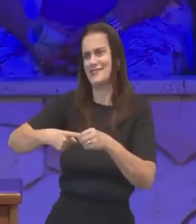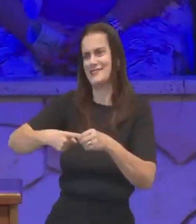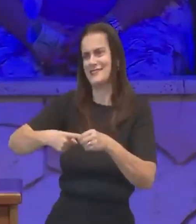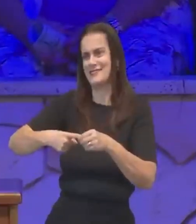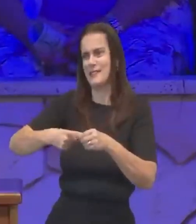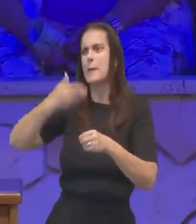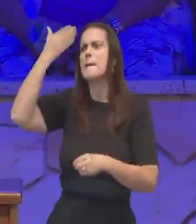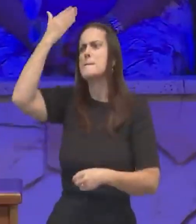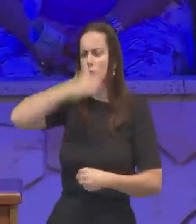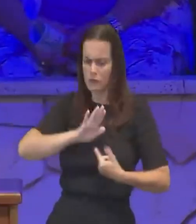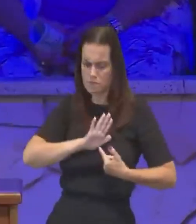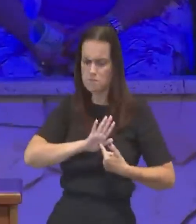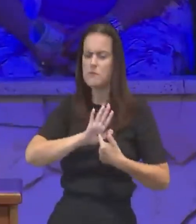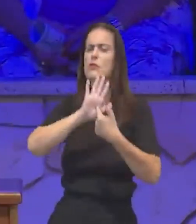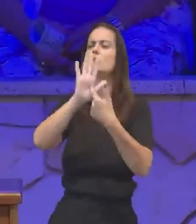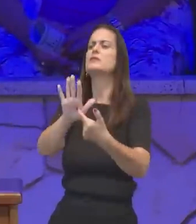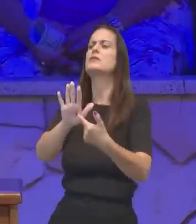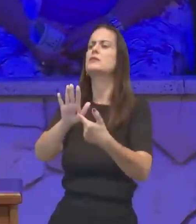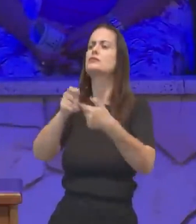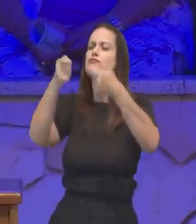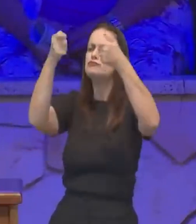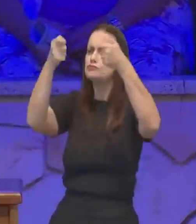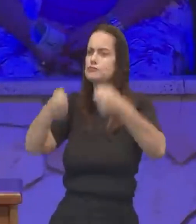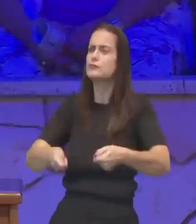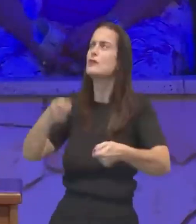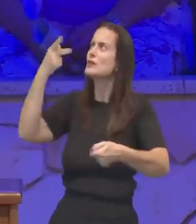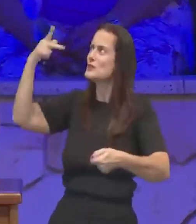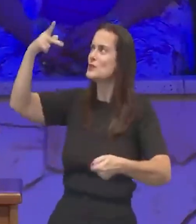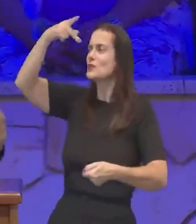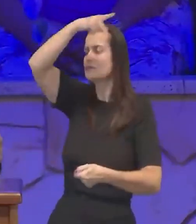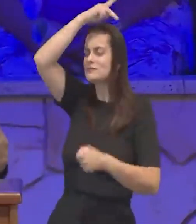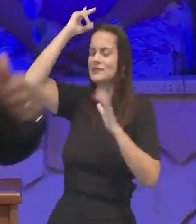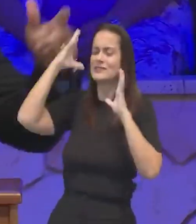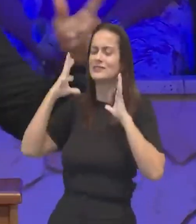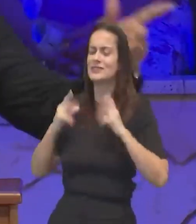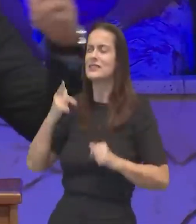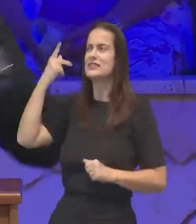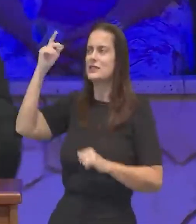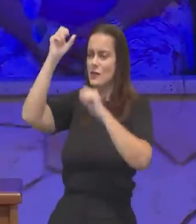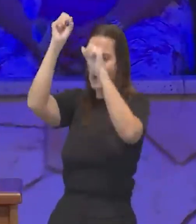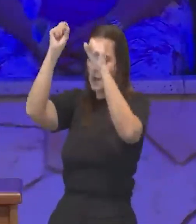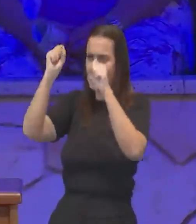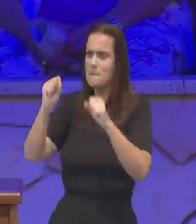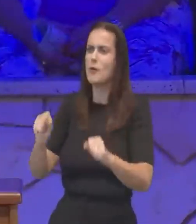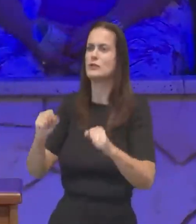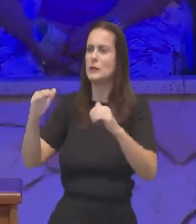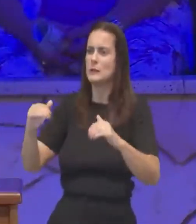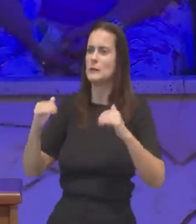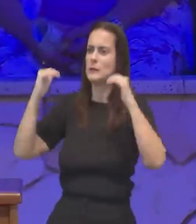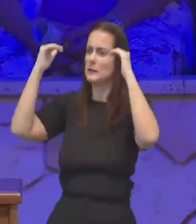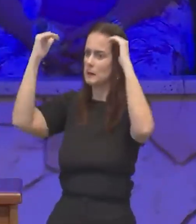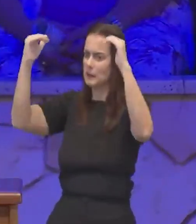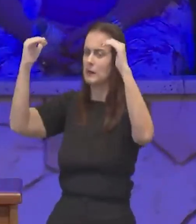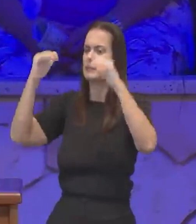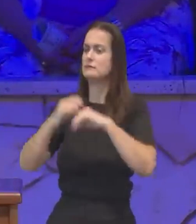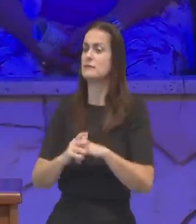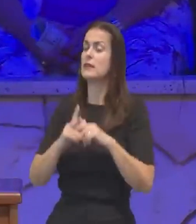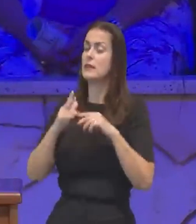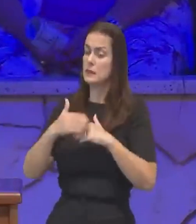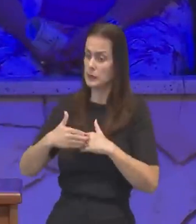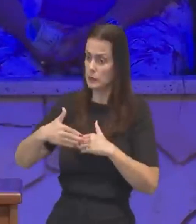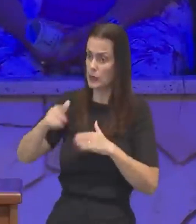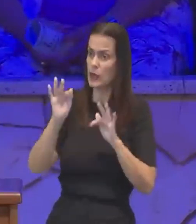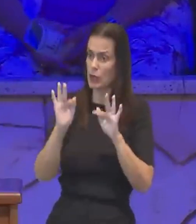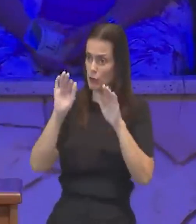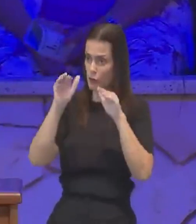e provas da sua santidade, do seu poder e da sua autoridade, como nós veremos mais adiante, ao